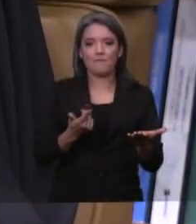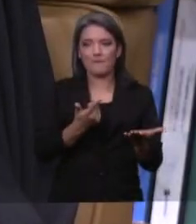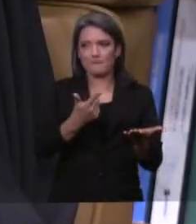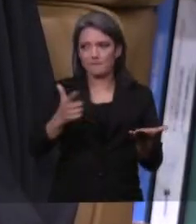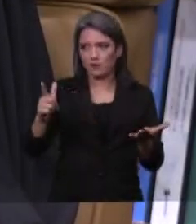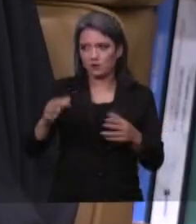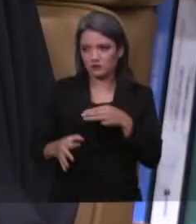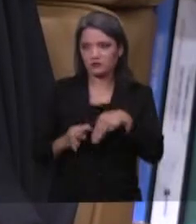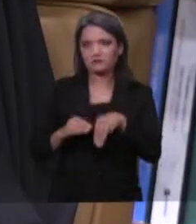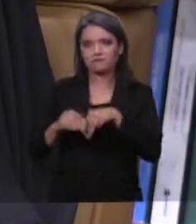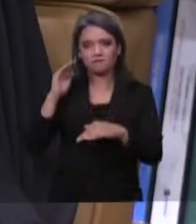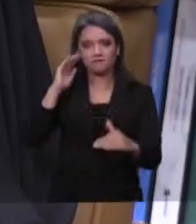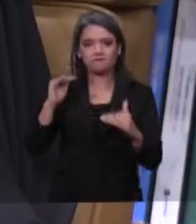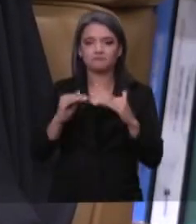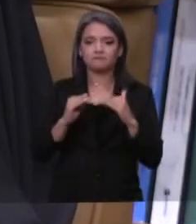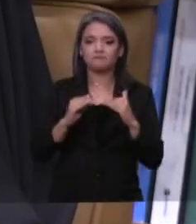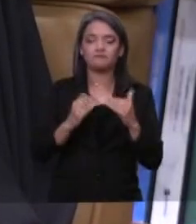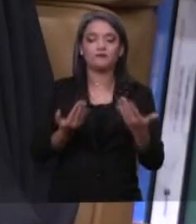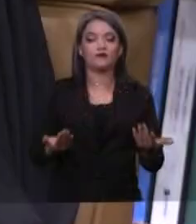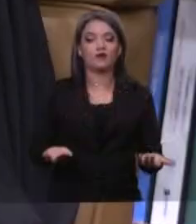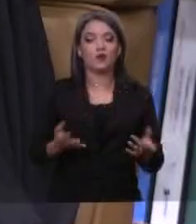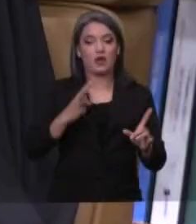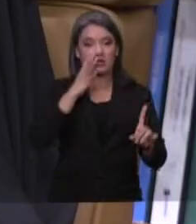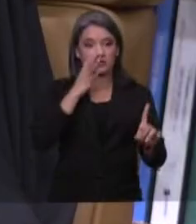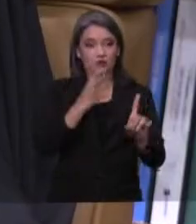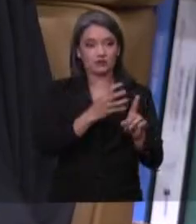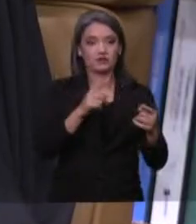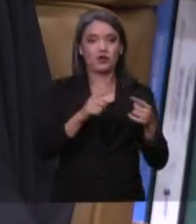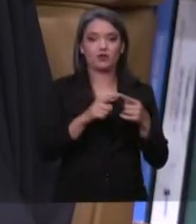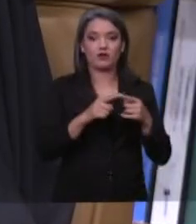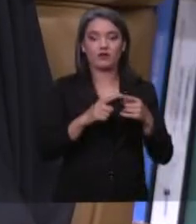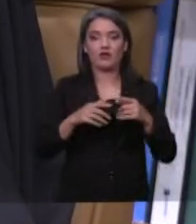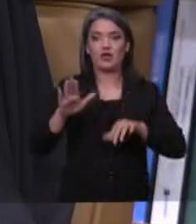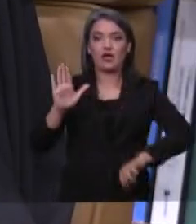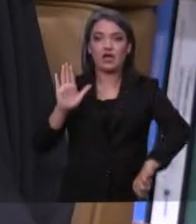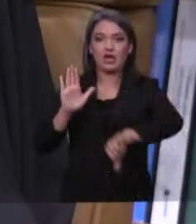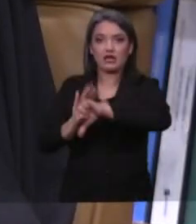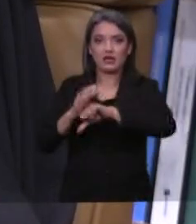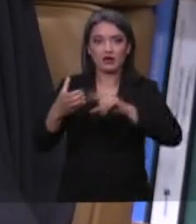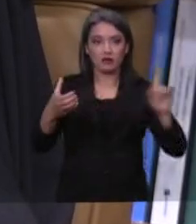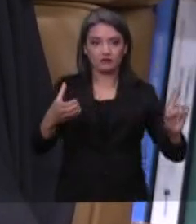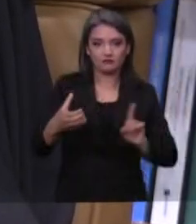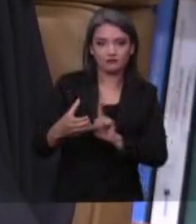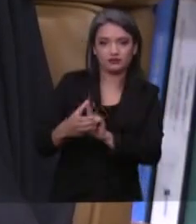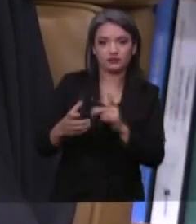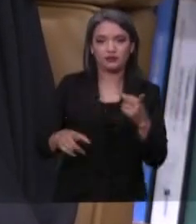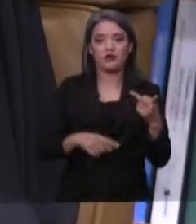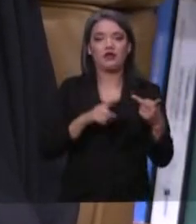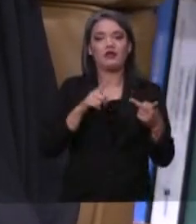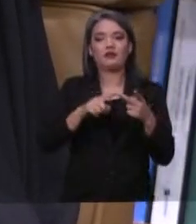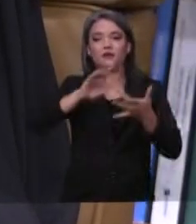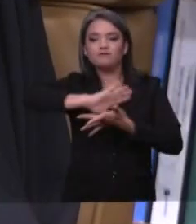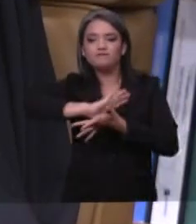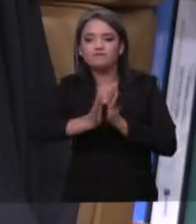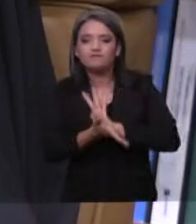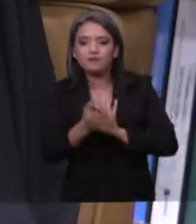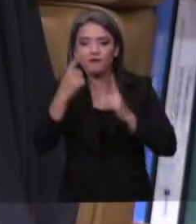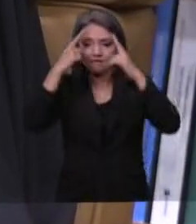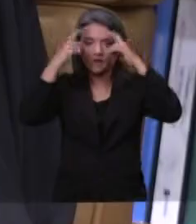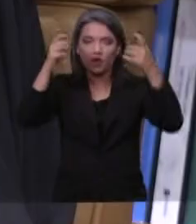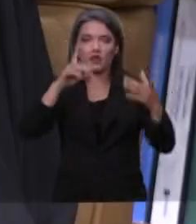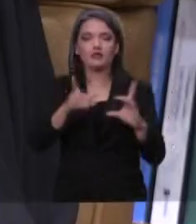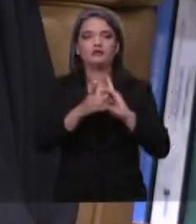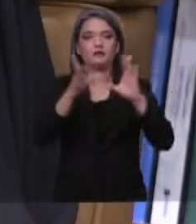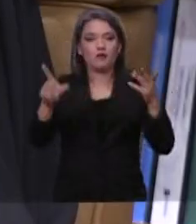demais ministros. As imputações são associação criminosa, abolição violenta do Estado Democrático de Direito, golpe